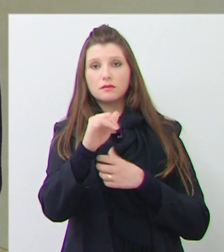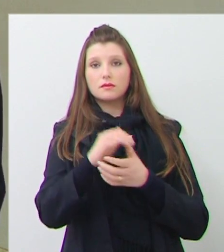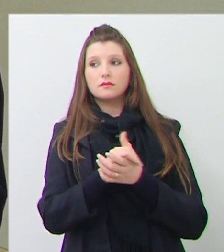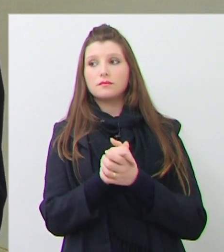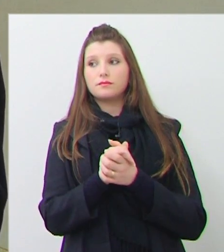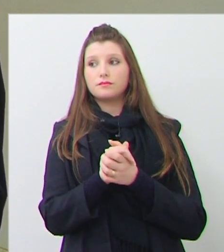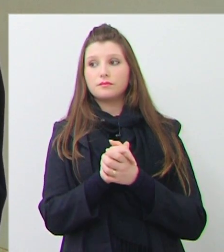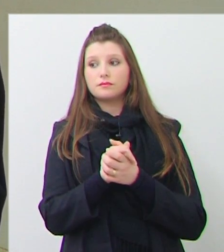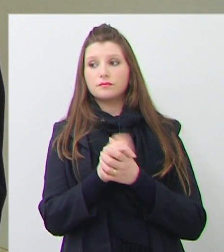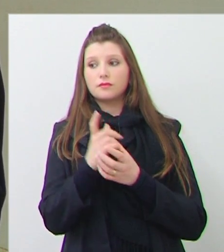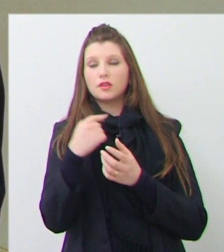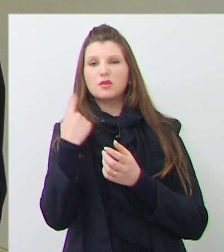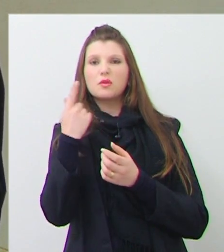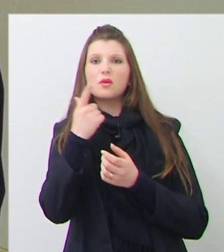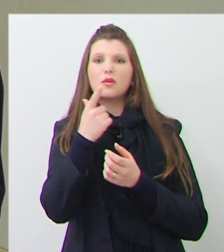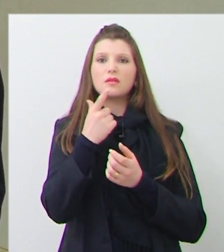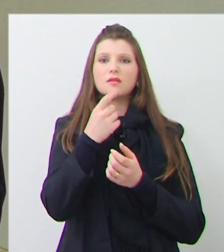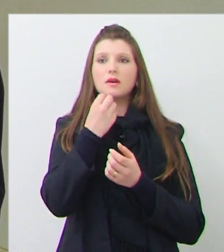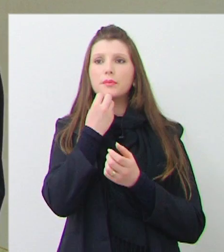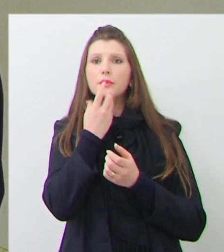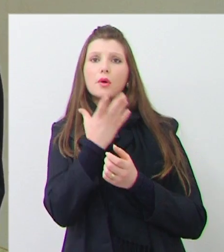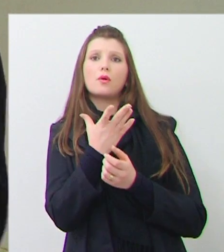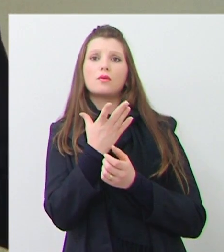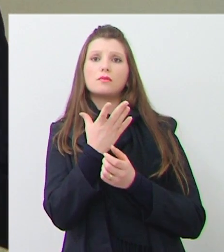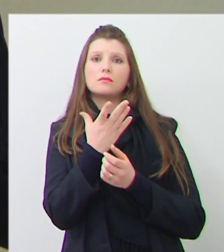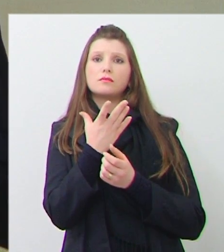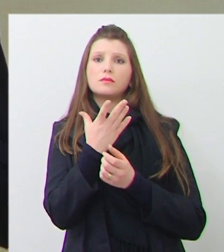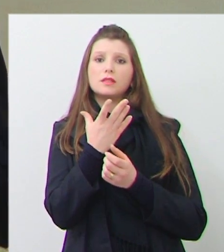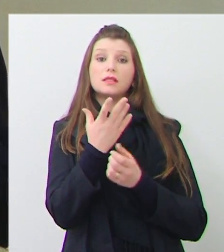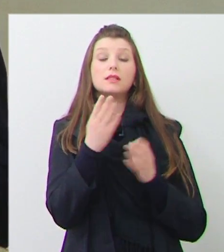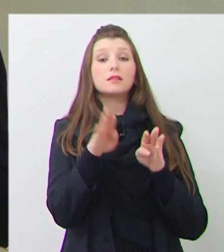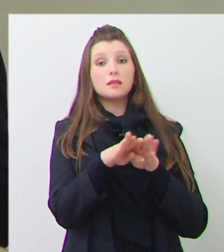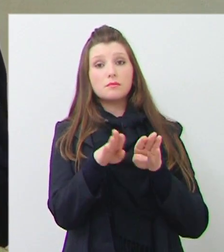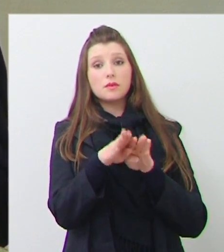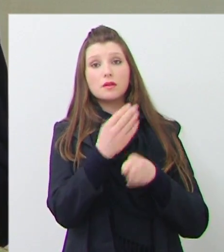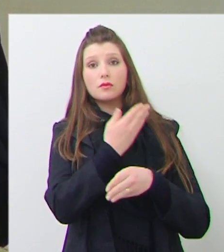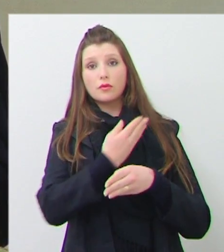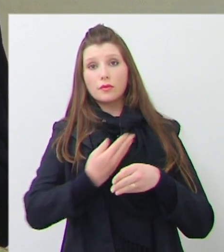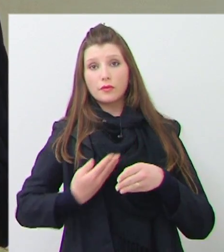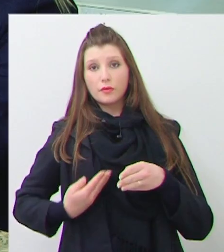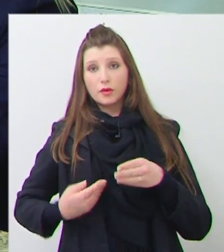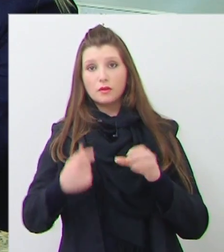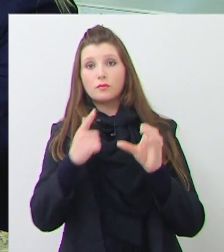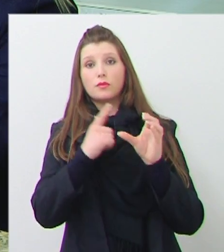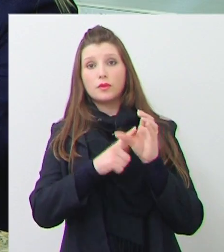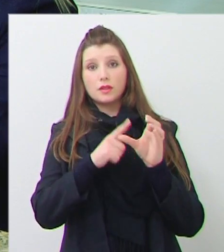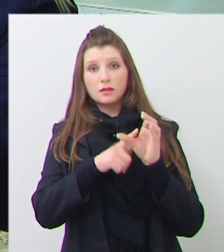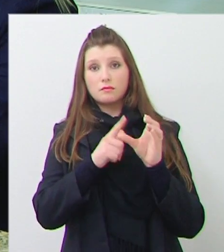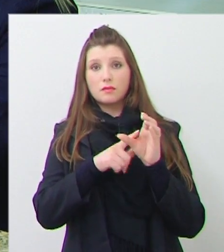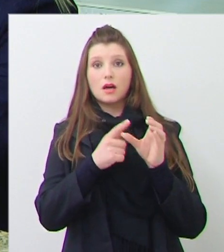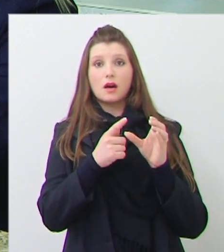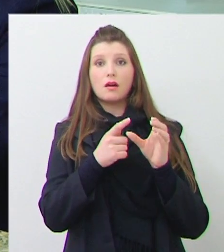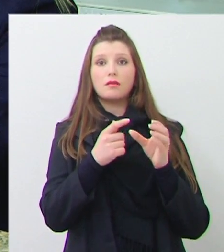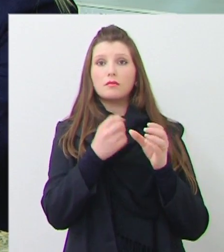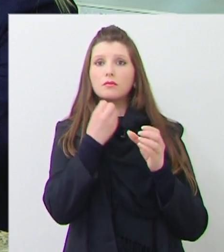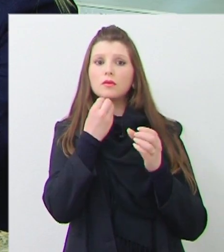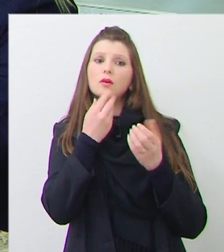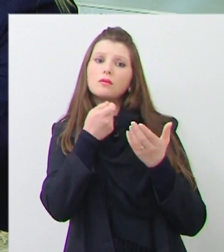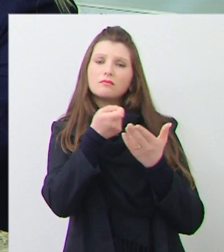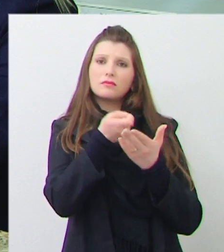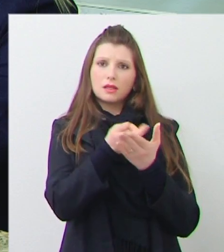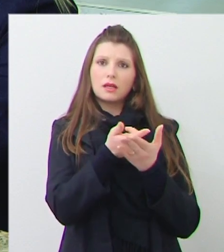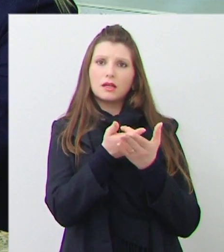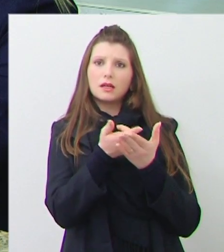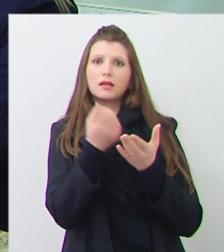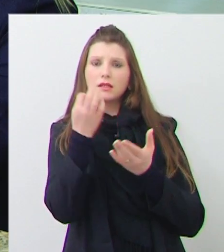que nos dê a credibilidade e dê a credibilidade também para o governo municipal dessas contas. O que nós esperamos